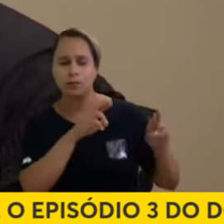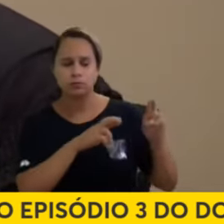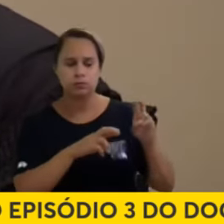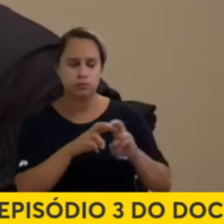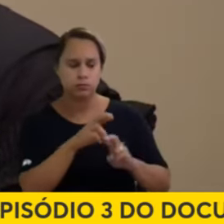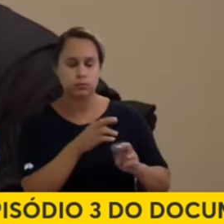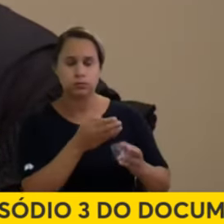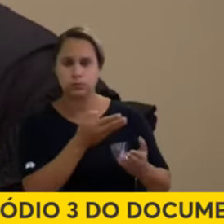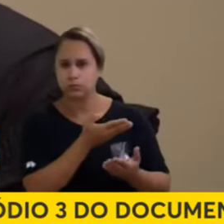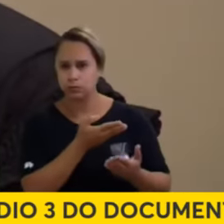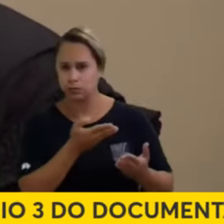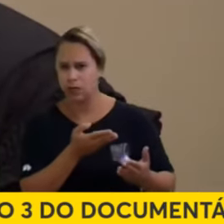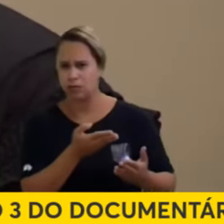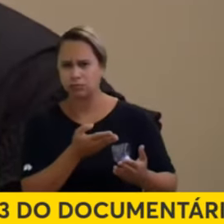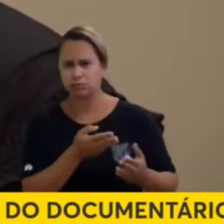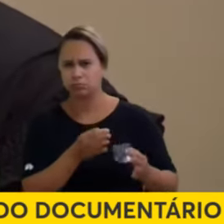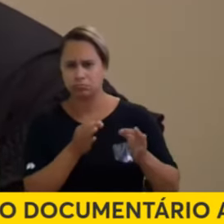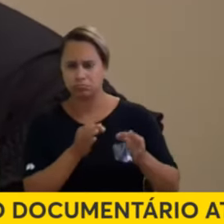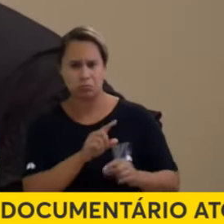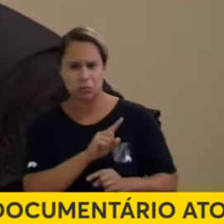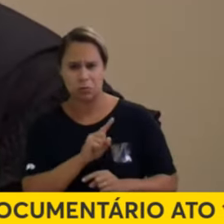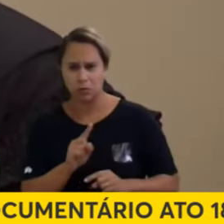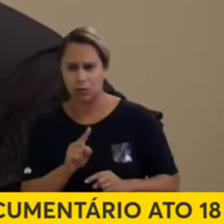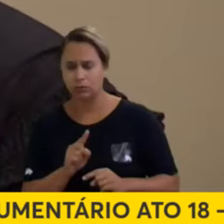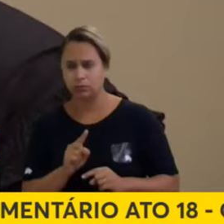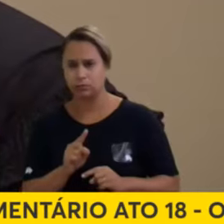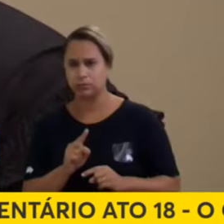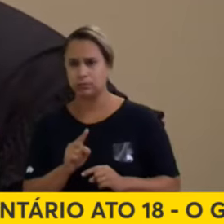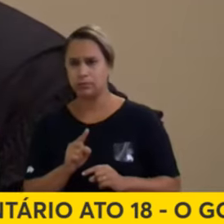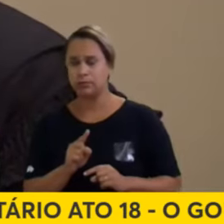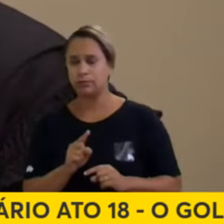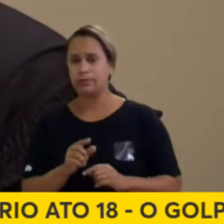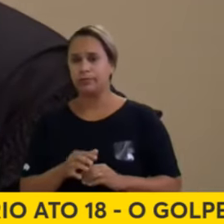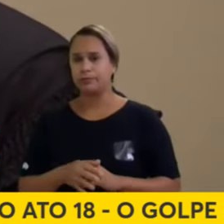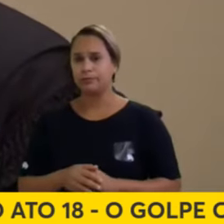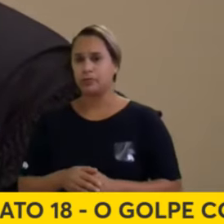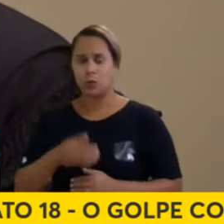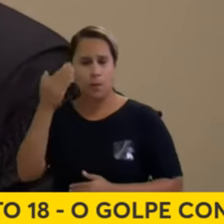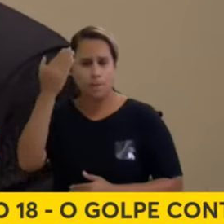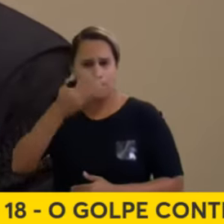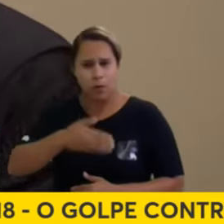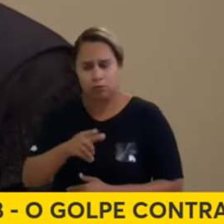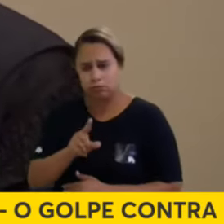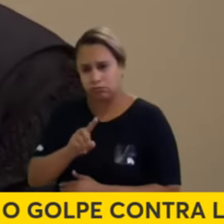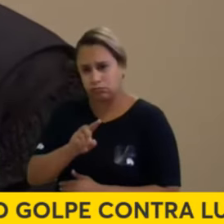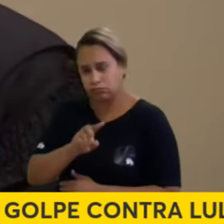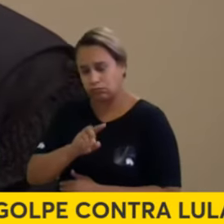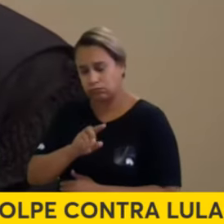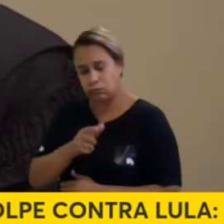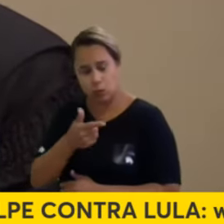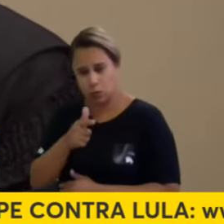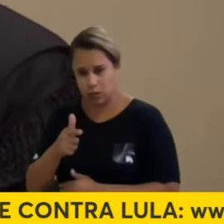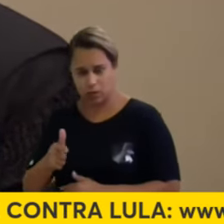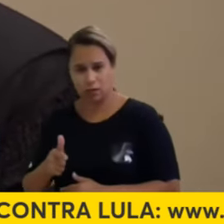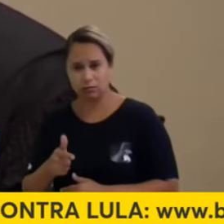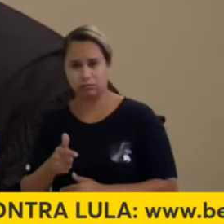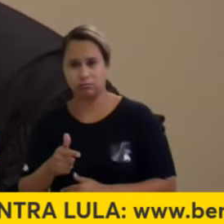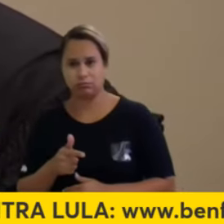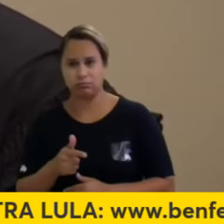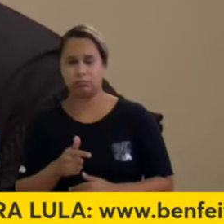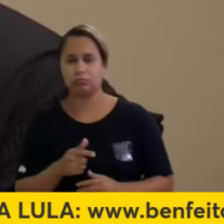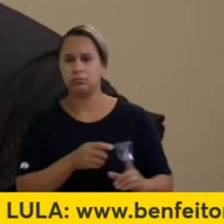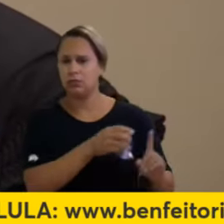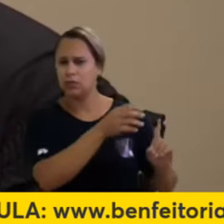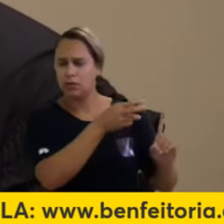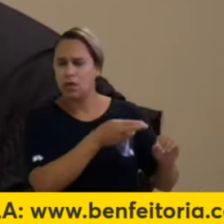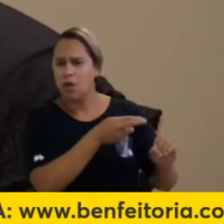candidatos era incerto inclusive o cargo ajado para investigado Sérgio moro numa prova de que enquanto moro focava uma candidatura presidencial ou Legislativa